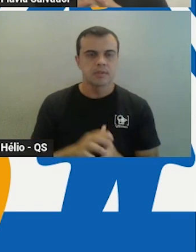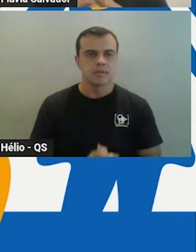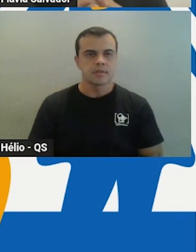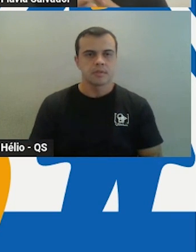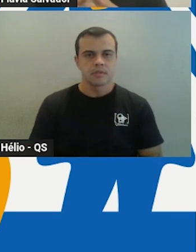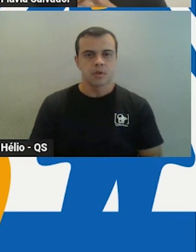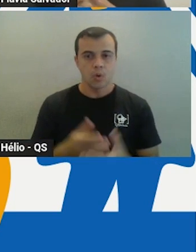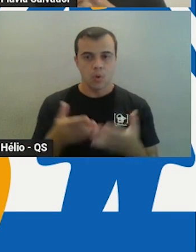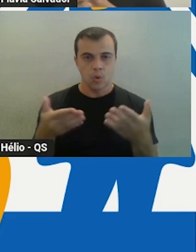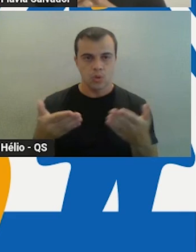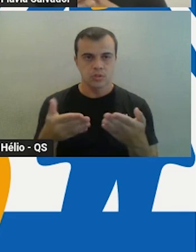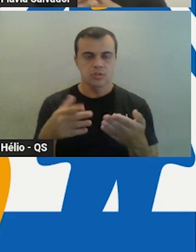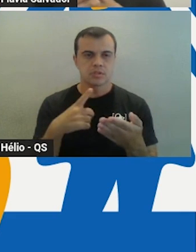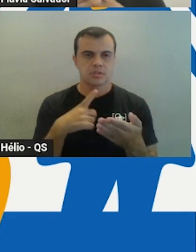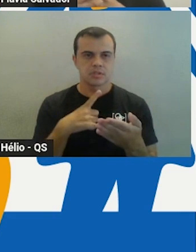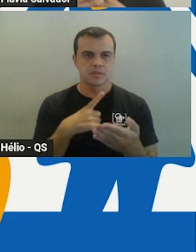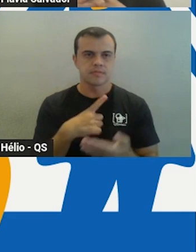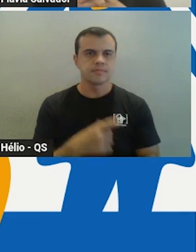Hoje tem